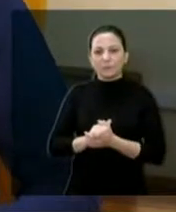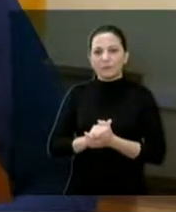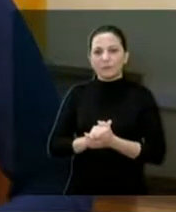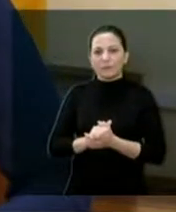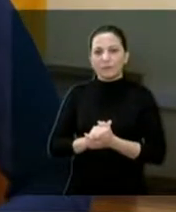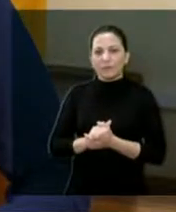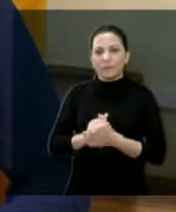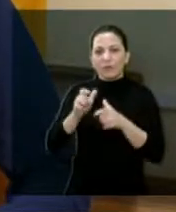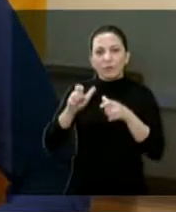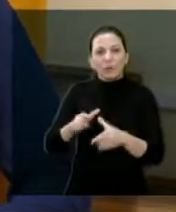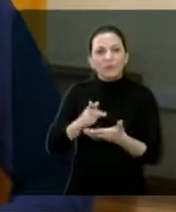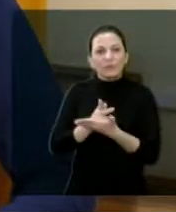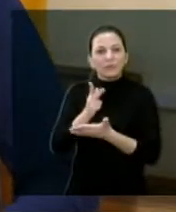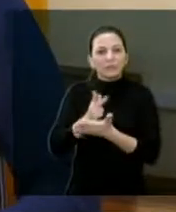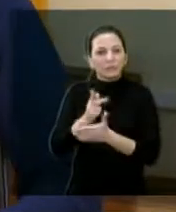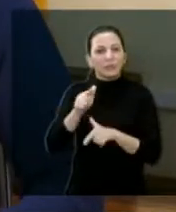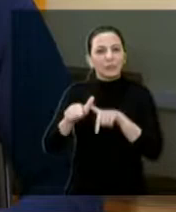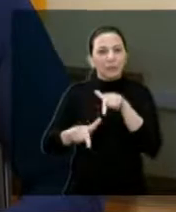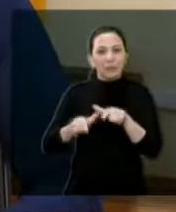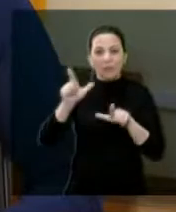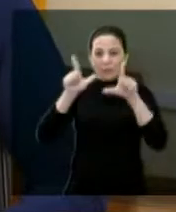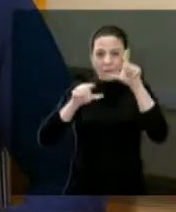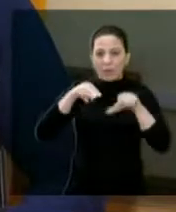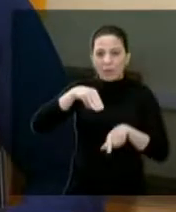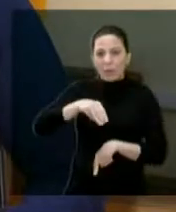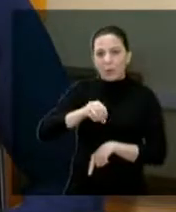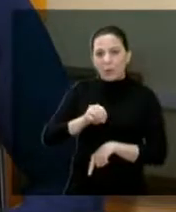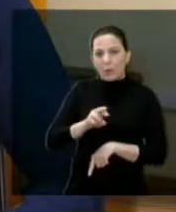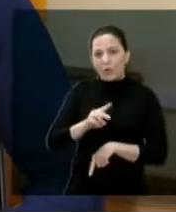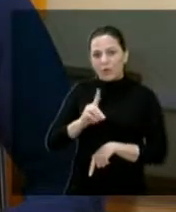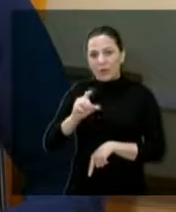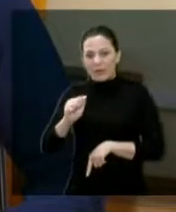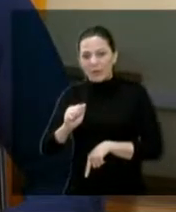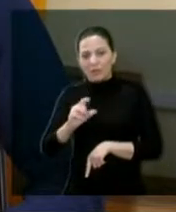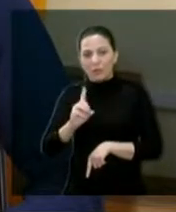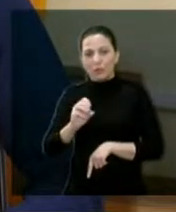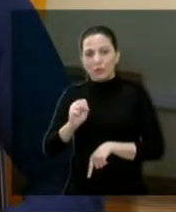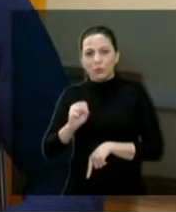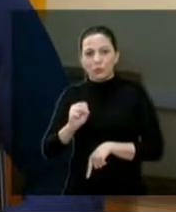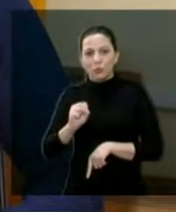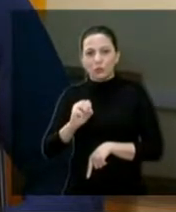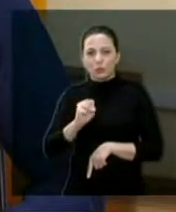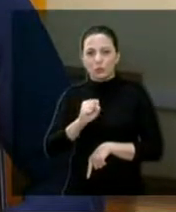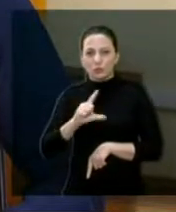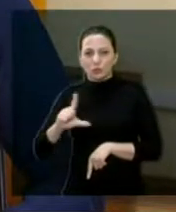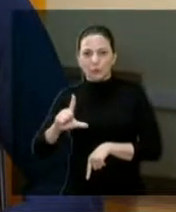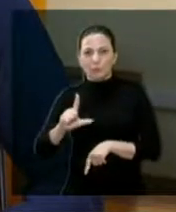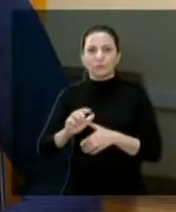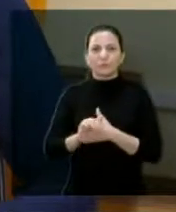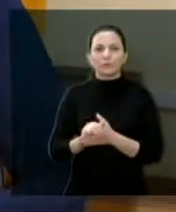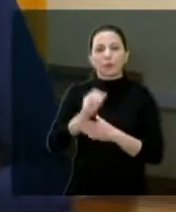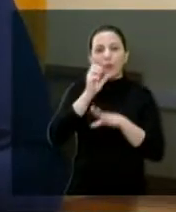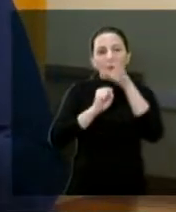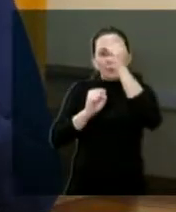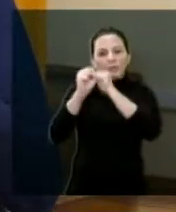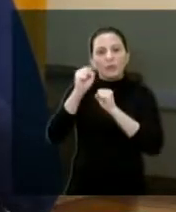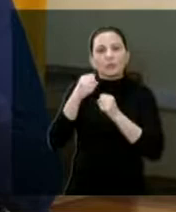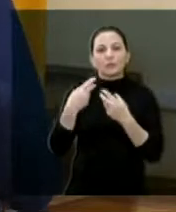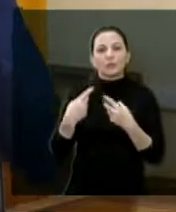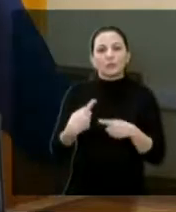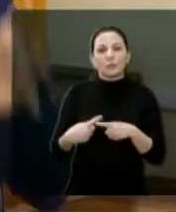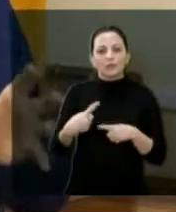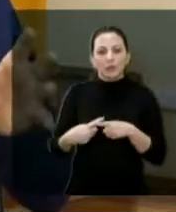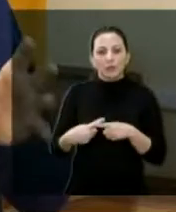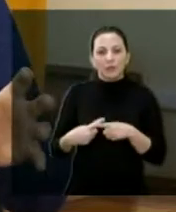mesmo lugar, TV Morada do Sol. TV Morada do Sol foi também um aprendizado, né? Porque você tinha que fazer, só